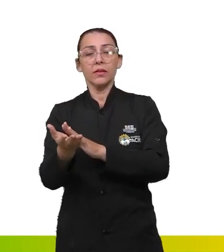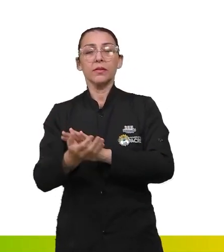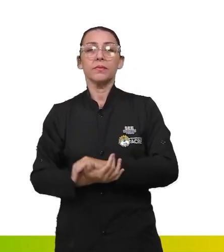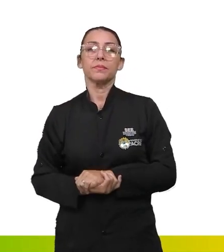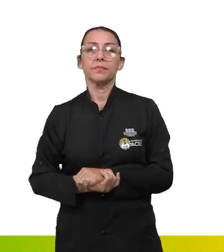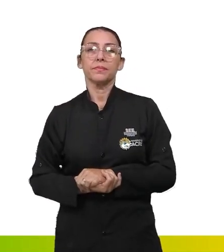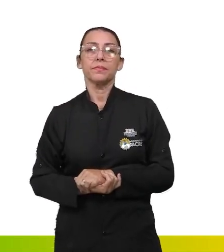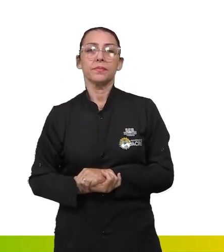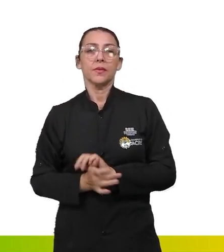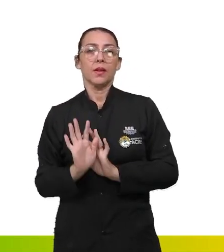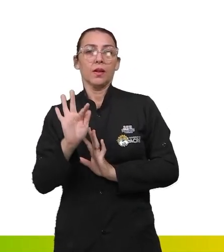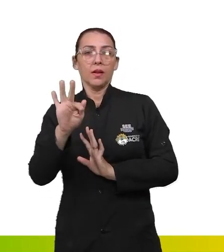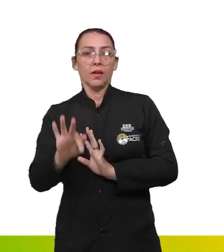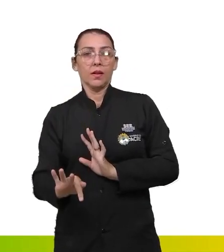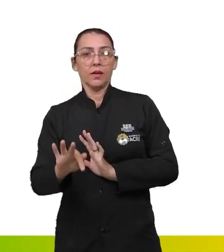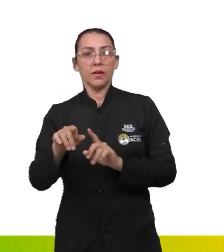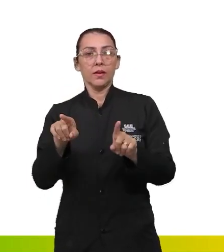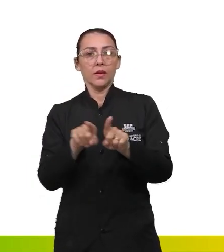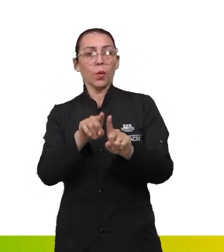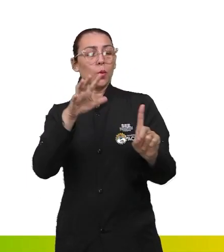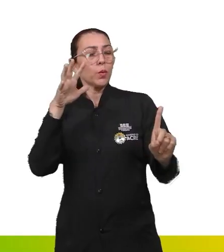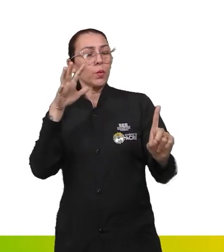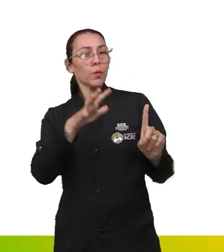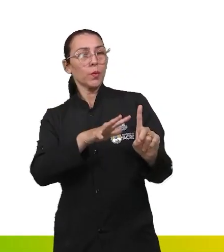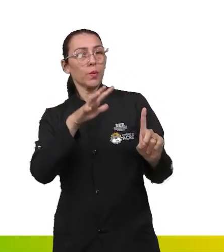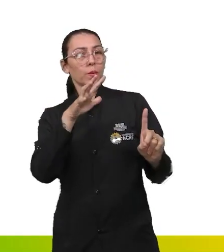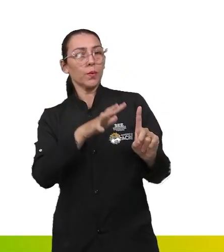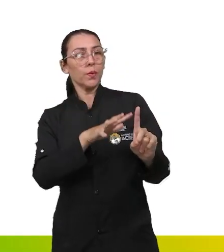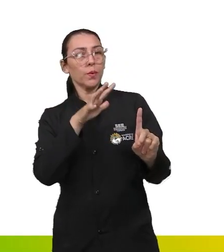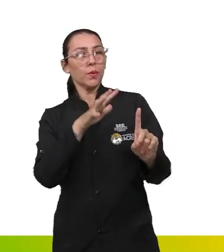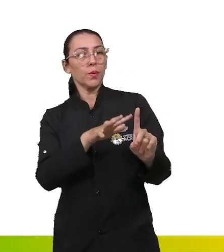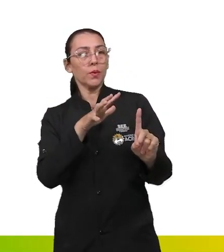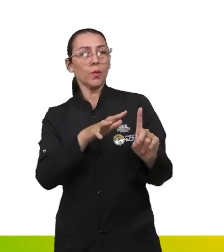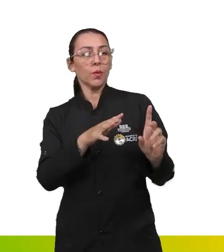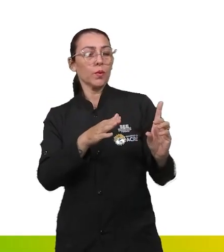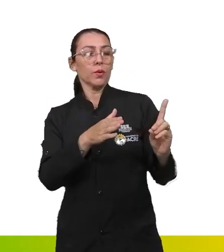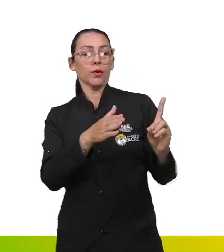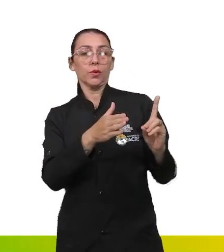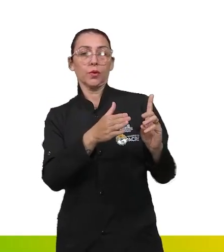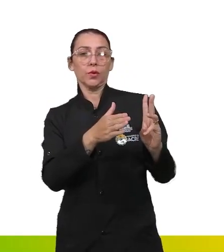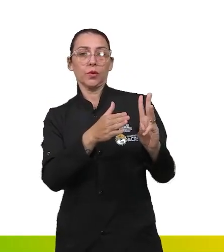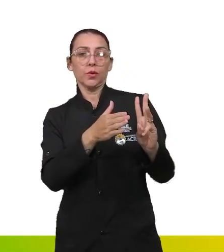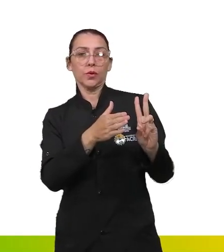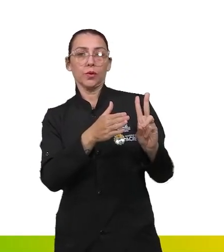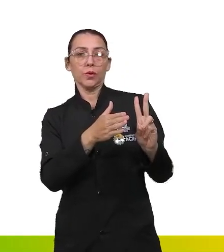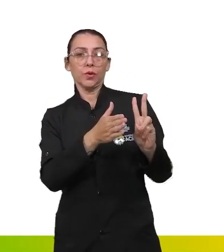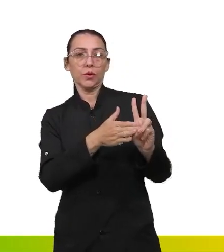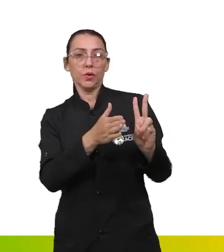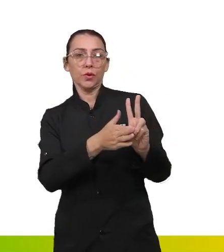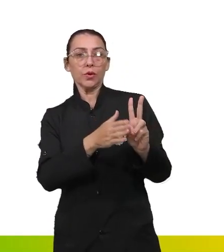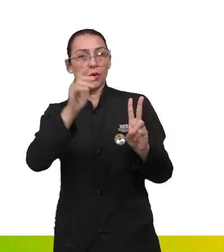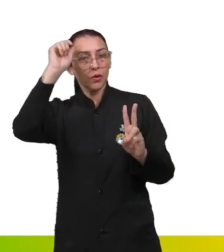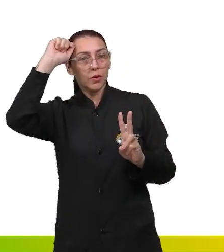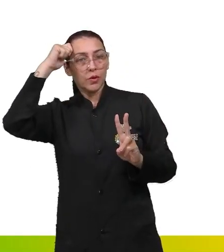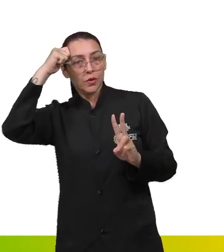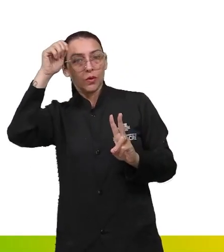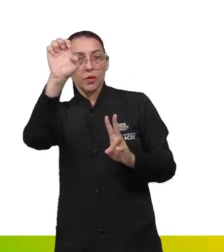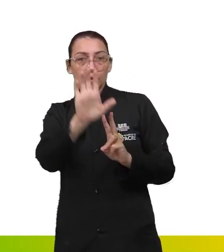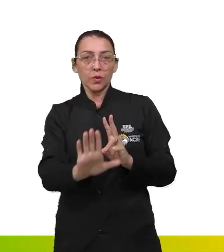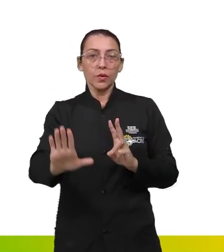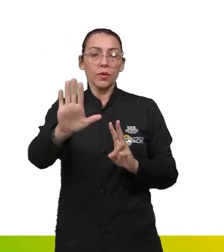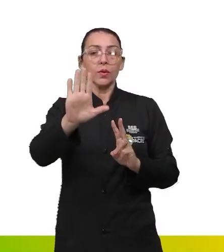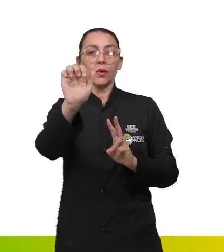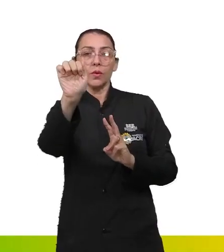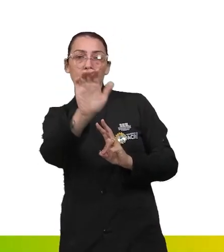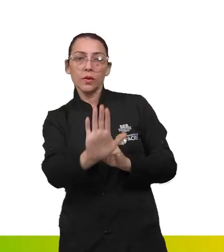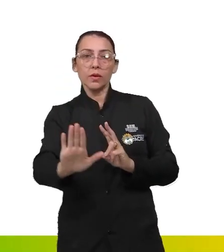vocês. E, por fim, fruto de influências, no caso dos indígenas, dos africanos, dos europeus,